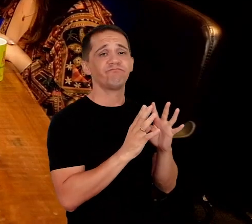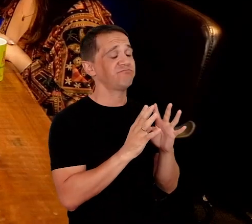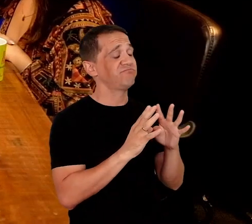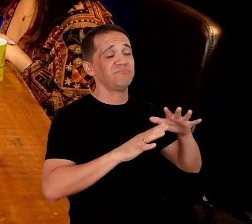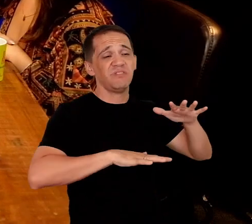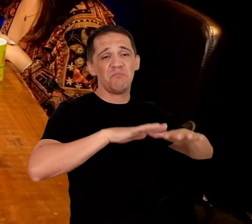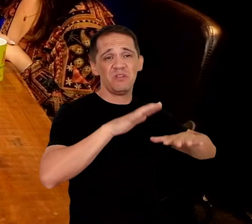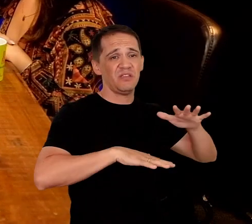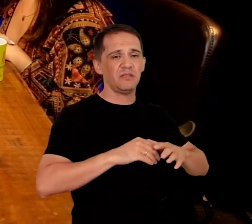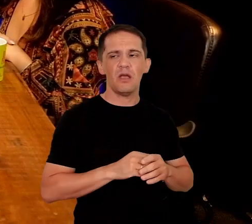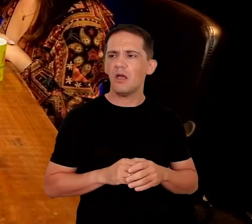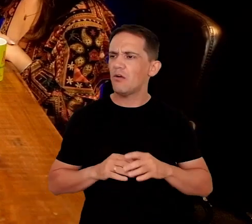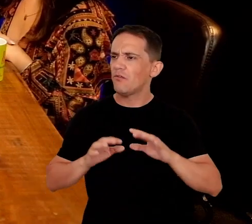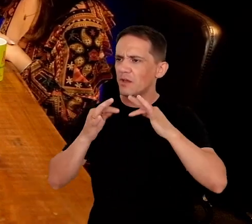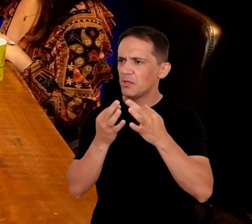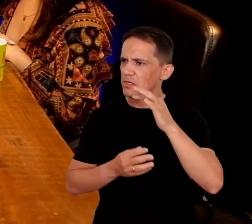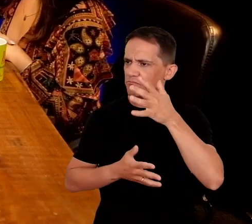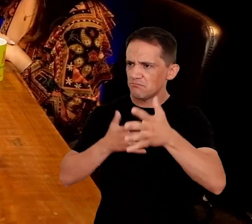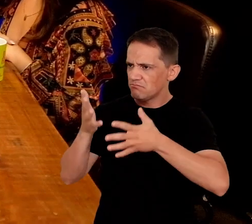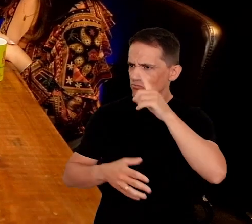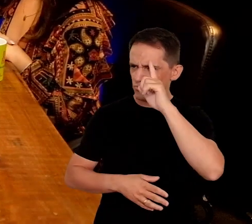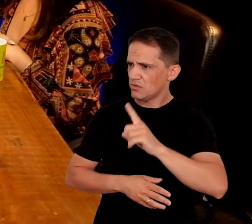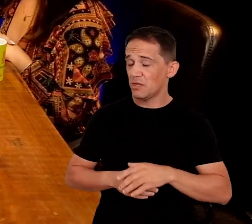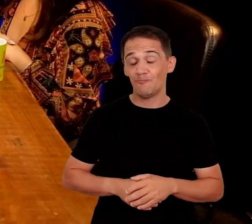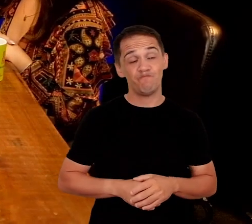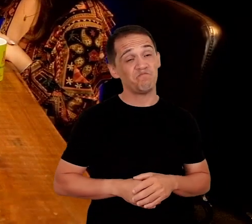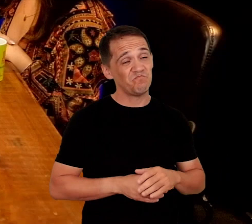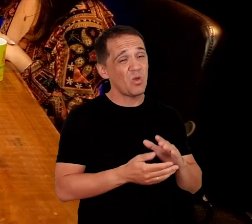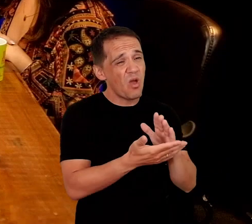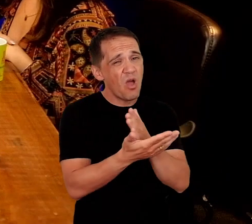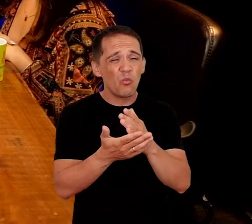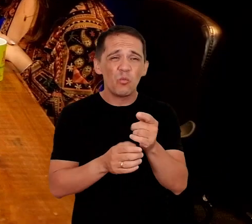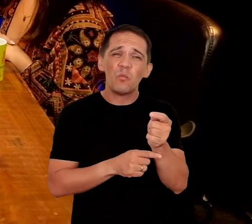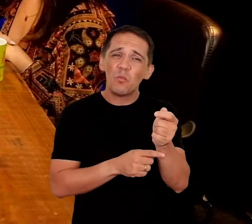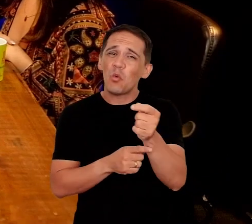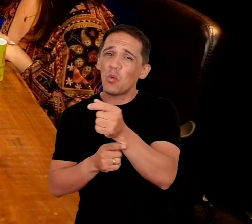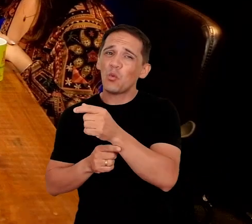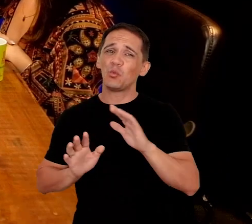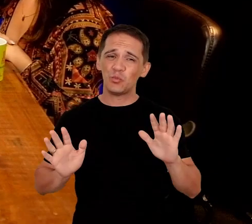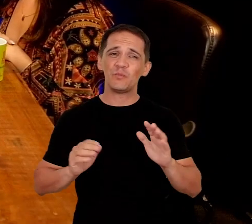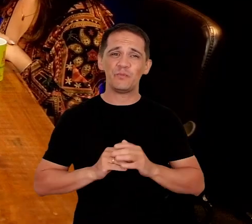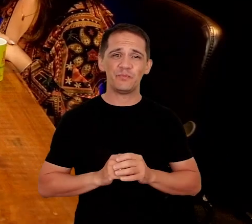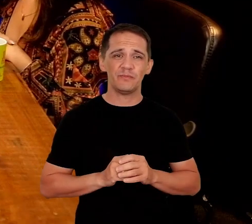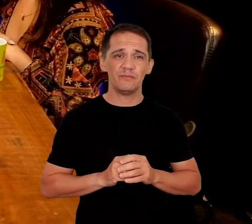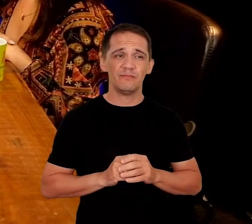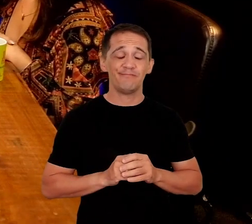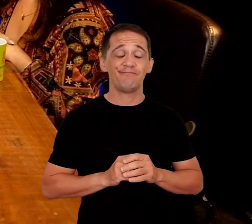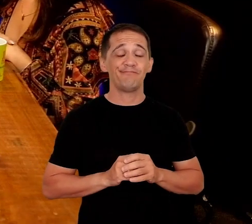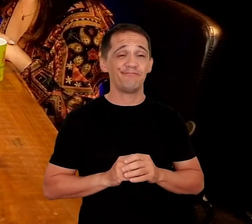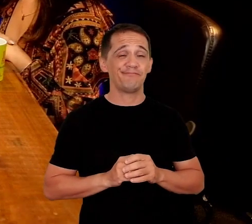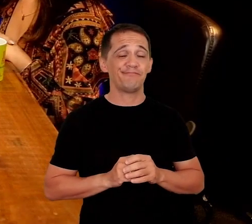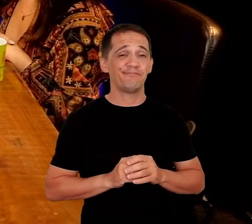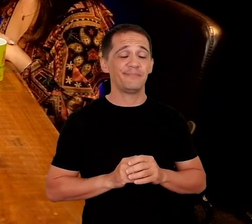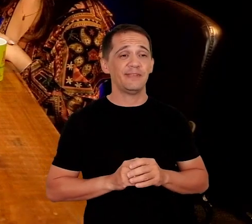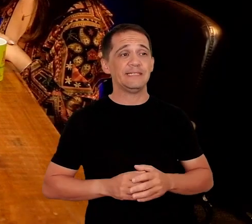conta nos dedos. Sério? Pai, mãe. Mesmo estando o dia todo, ele não acaba não pegando. Um professor em casa, pois né? Porque será? Tem aqueles